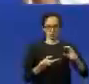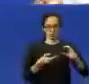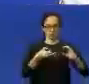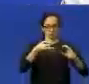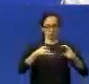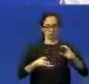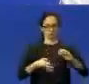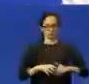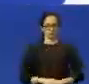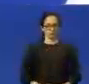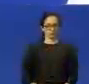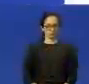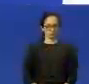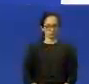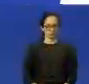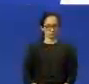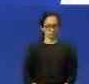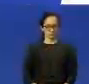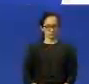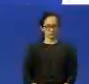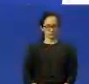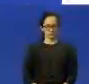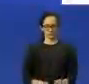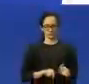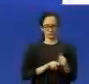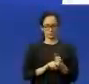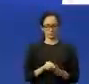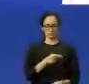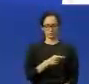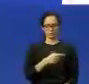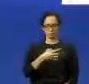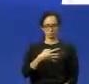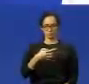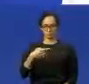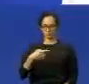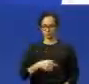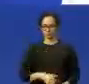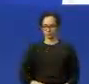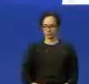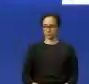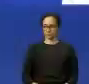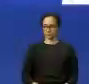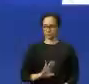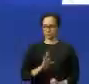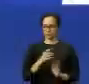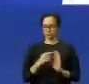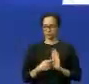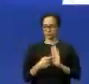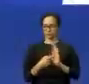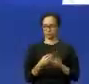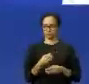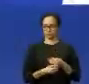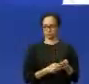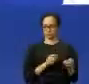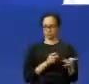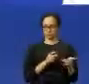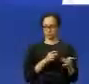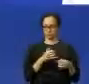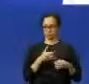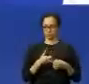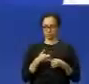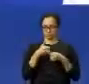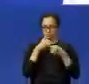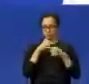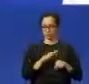número 140, ok? Questão número 141 é aquela que fala de uma cantina que tem um sucesso de venda e venda